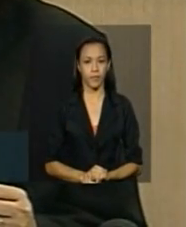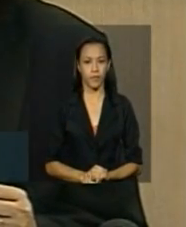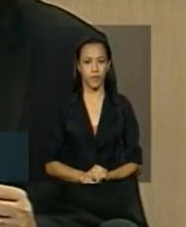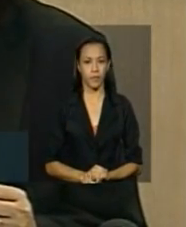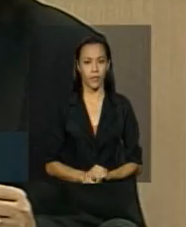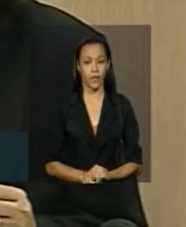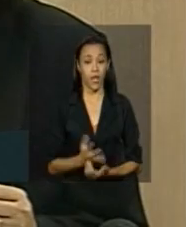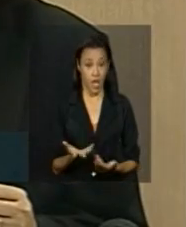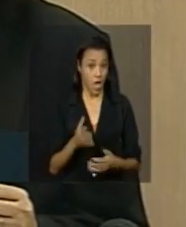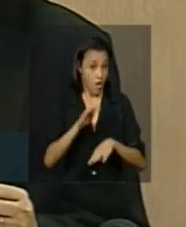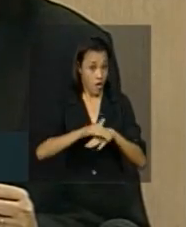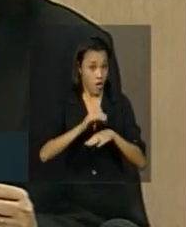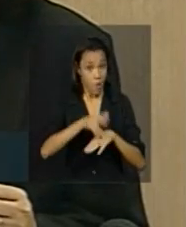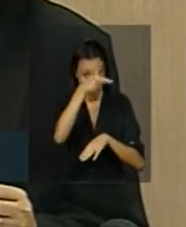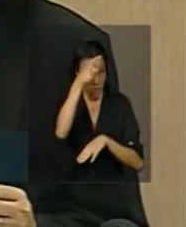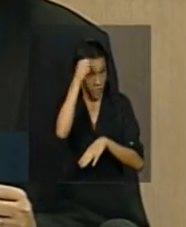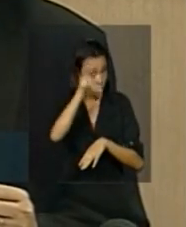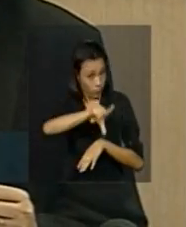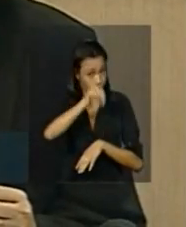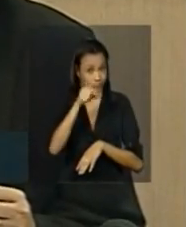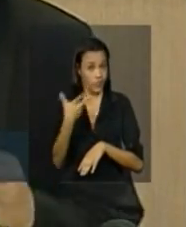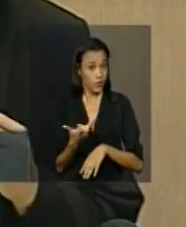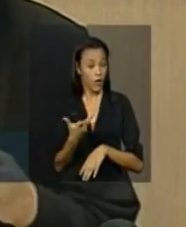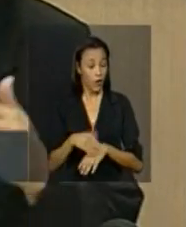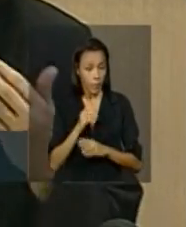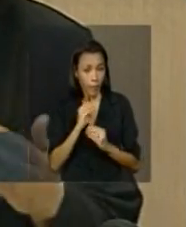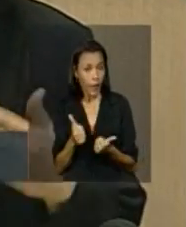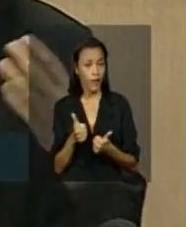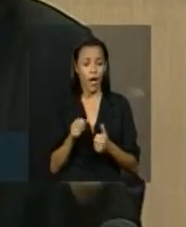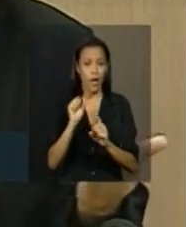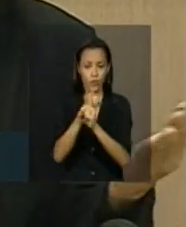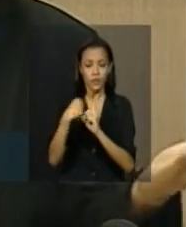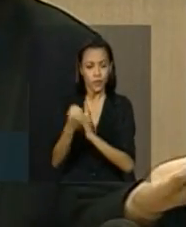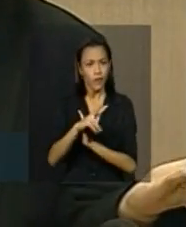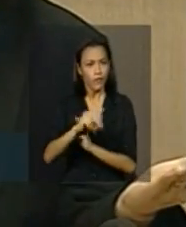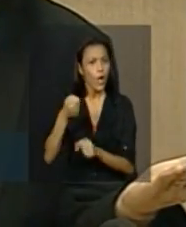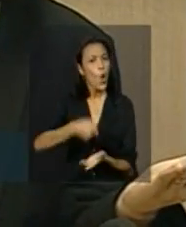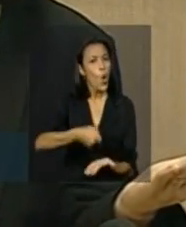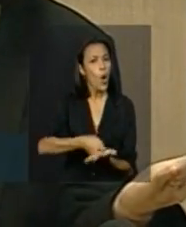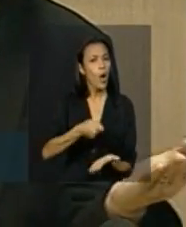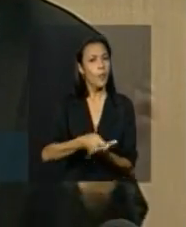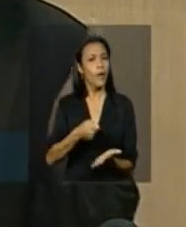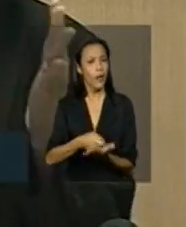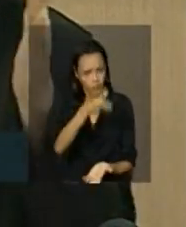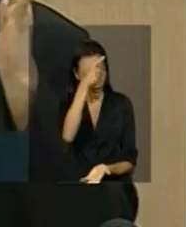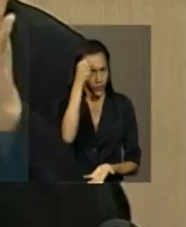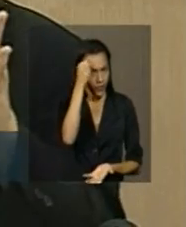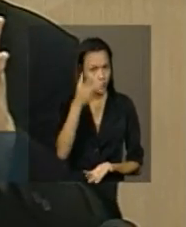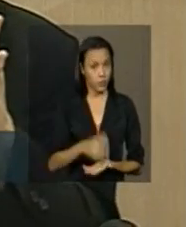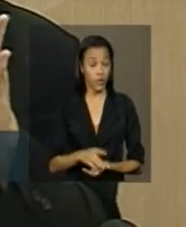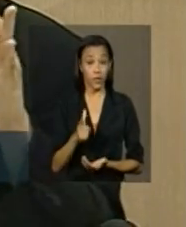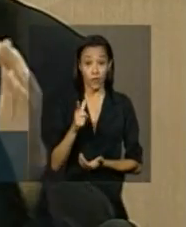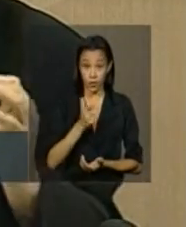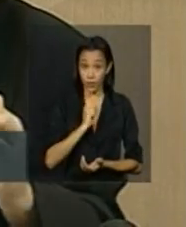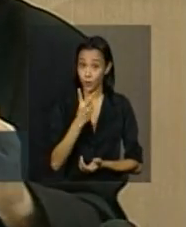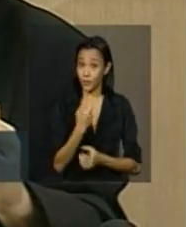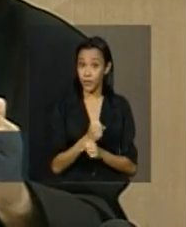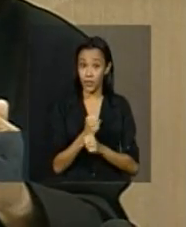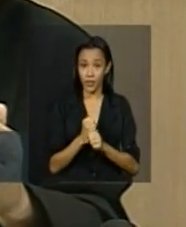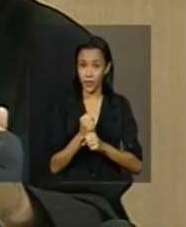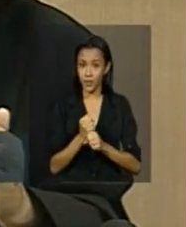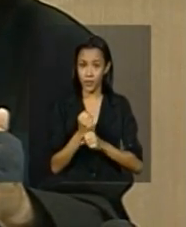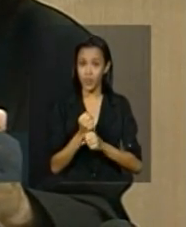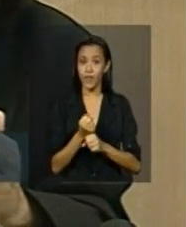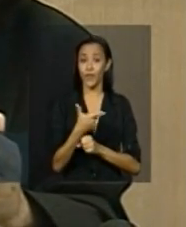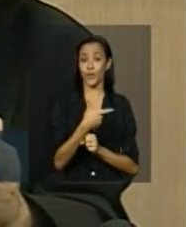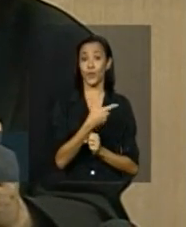do escolha do prefeito que acce realc também e a sociedade vai cobrar do prefeito gente em do anos isso não foi este ano